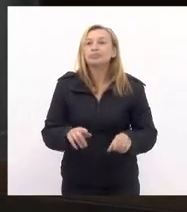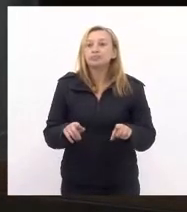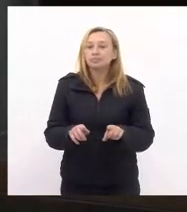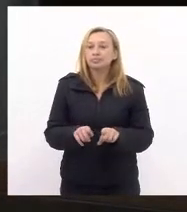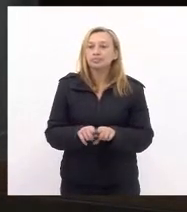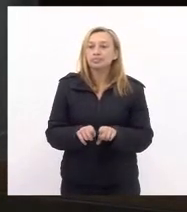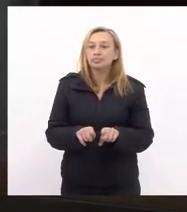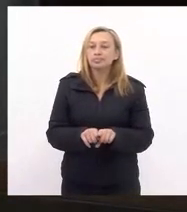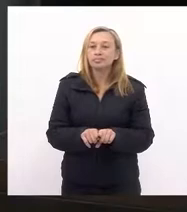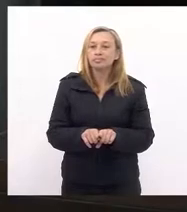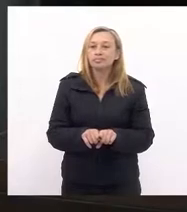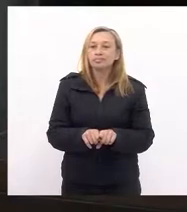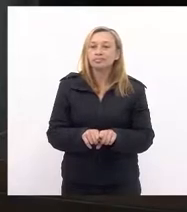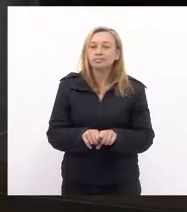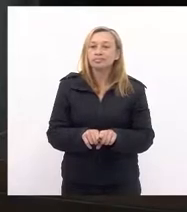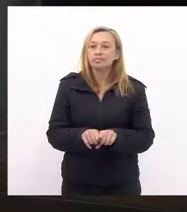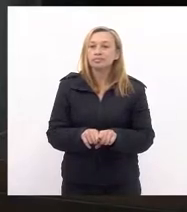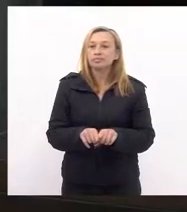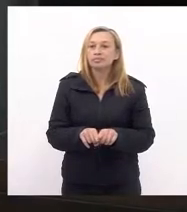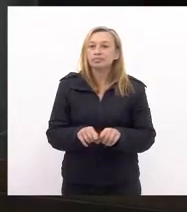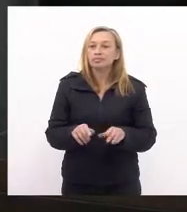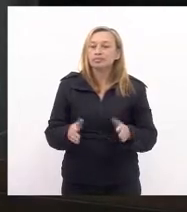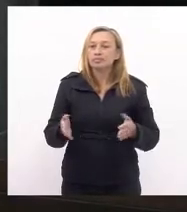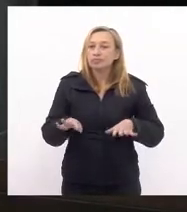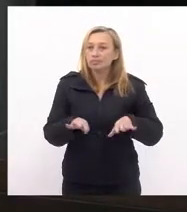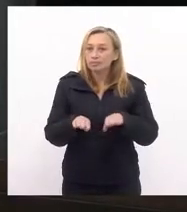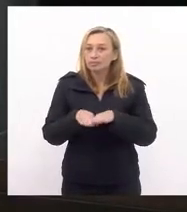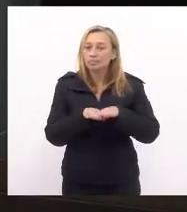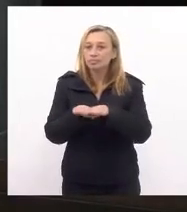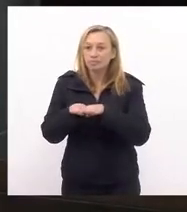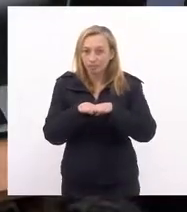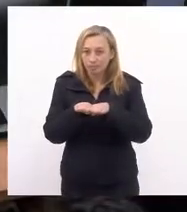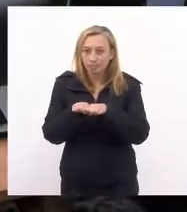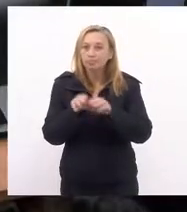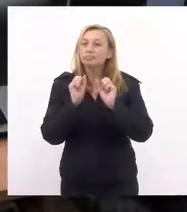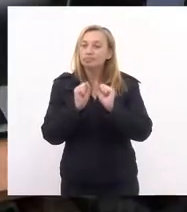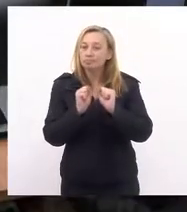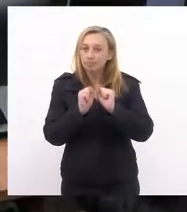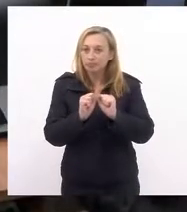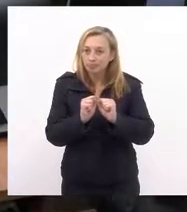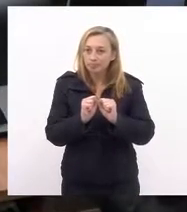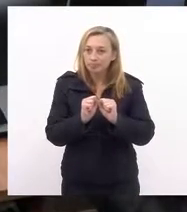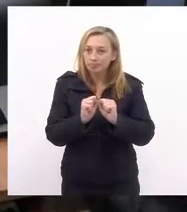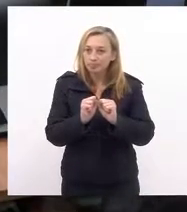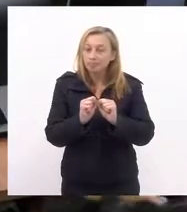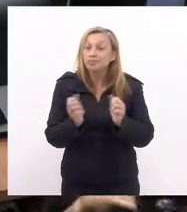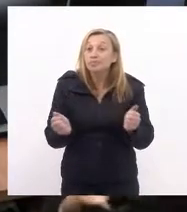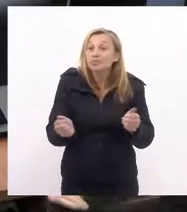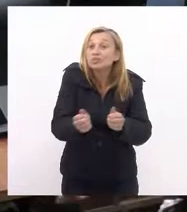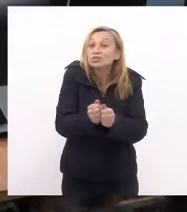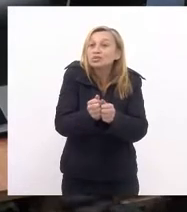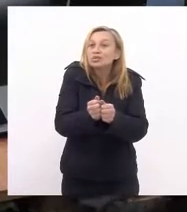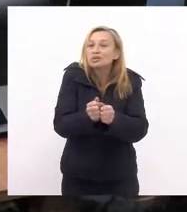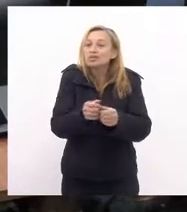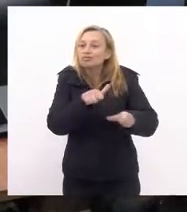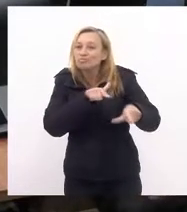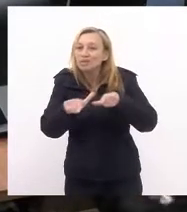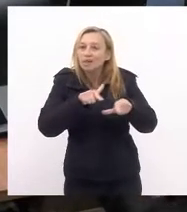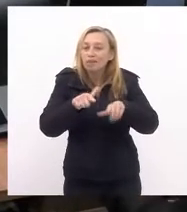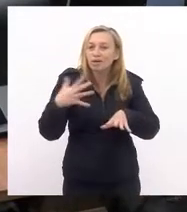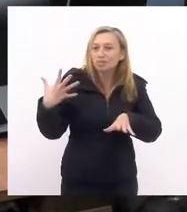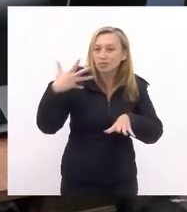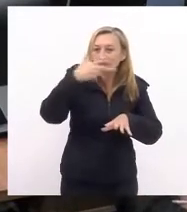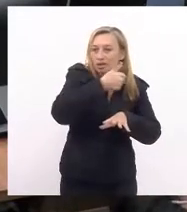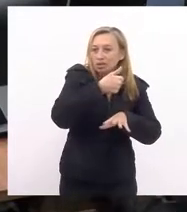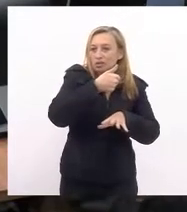esse, que os pares, que os iguais, que os semelhantes pudessem congraçar em conjunto e fazer um trabalho bonito,